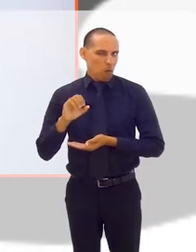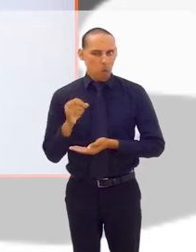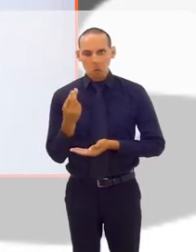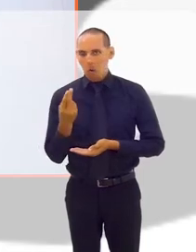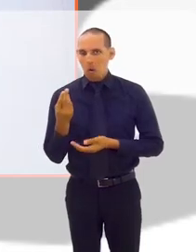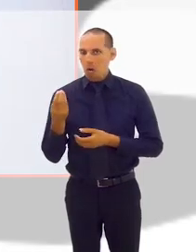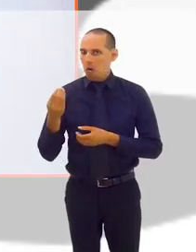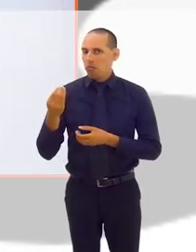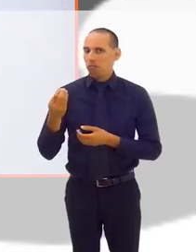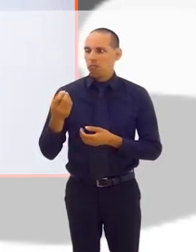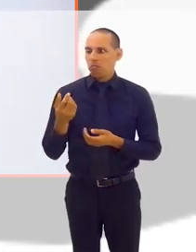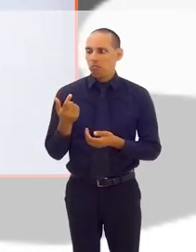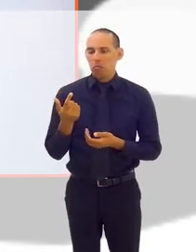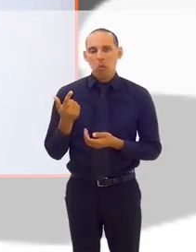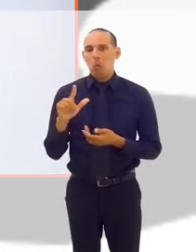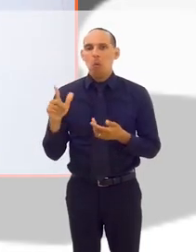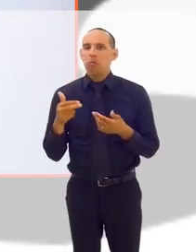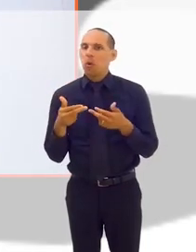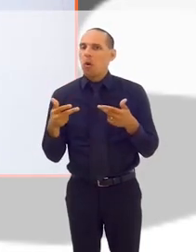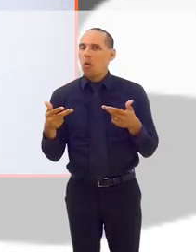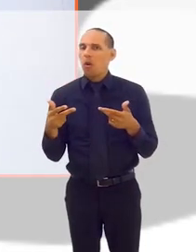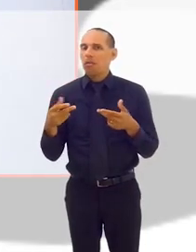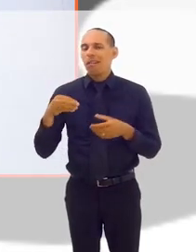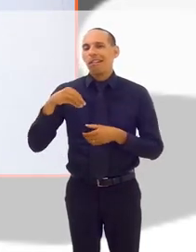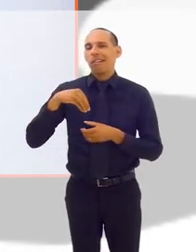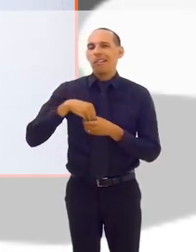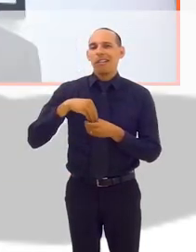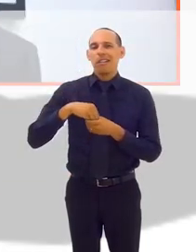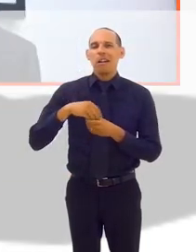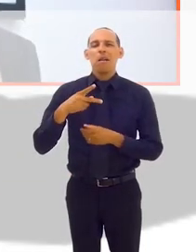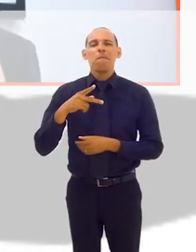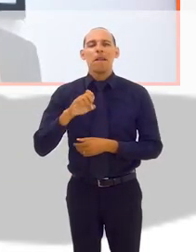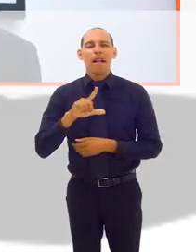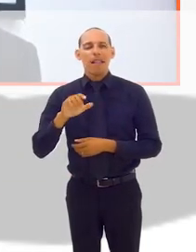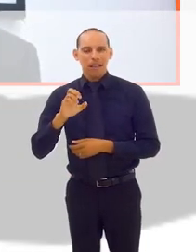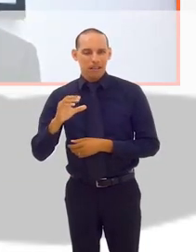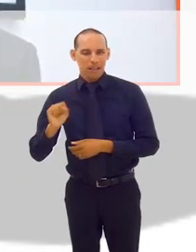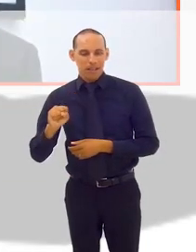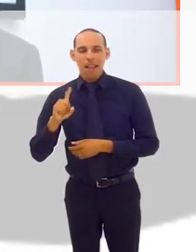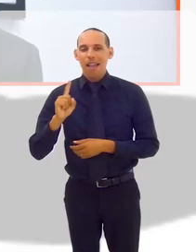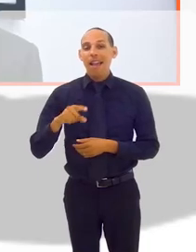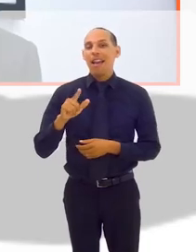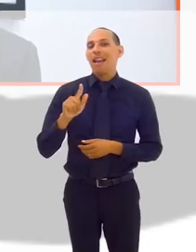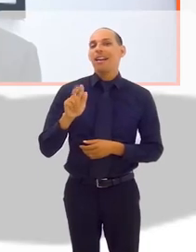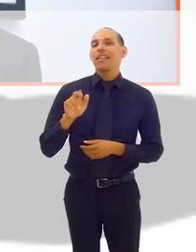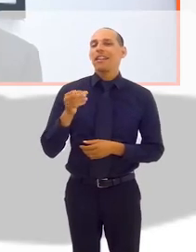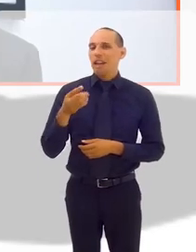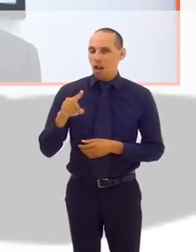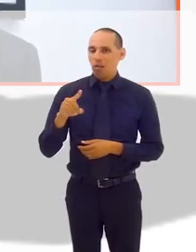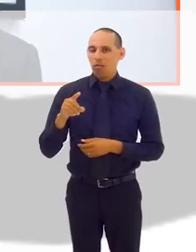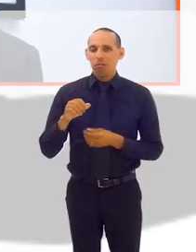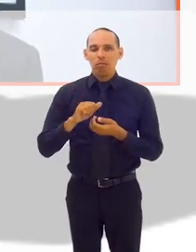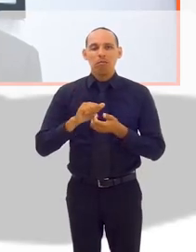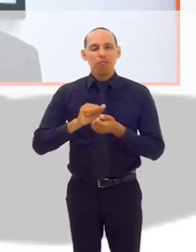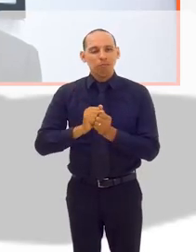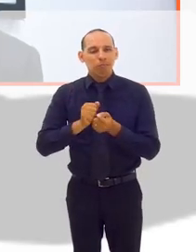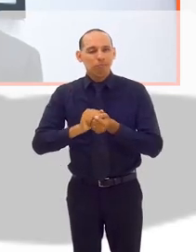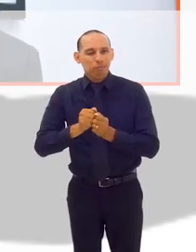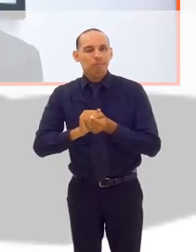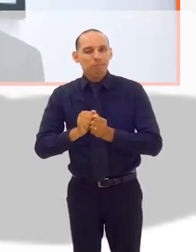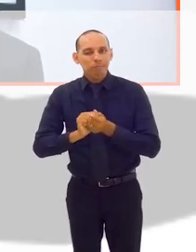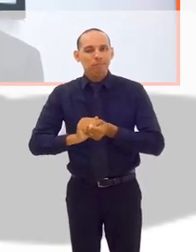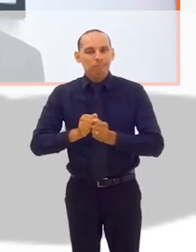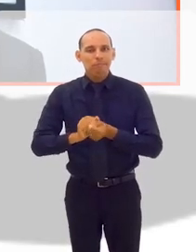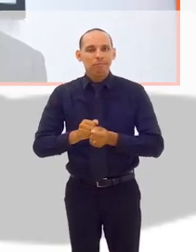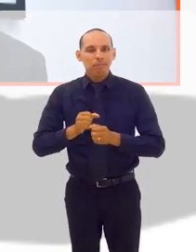você levasse os próprios pellets, que são os grãos. Pellets são os grãos que você, os grãos que você tritura isso,